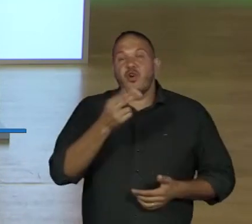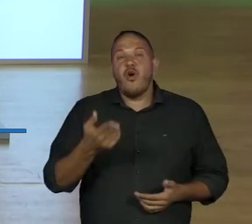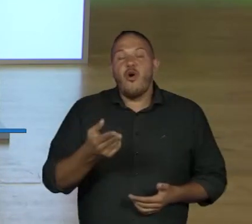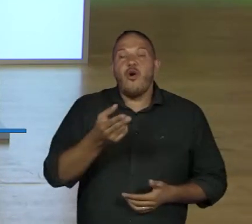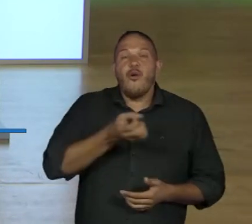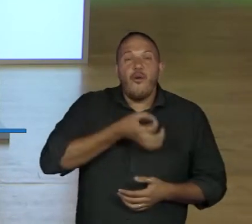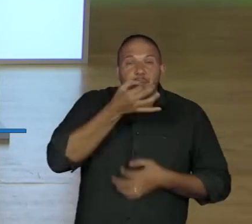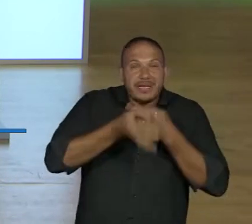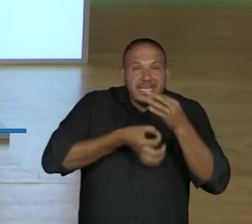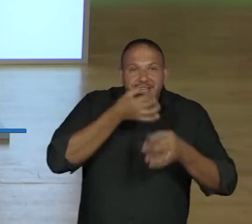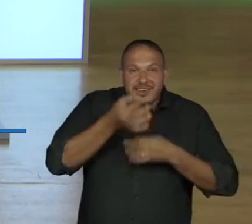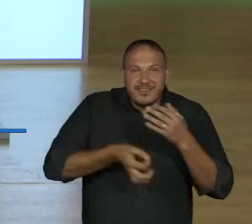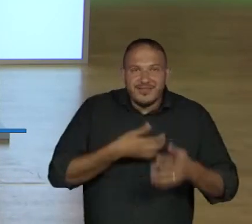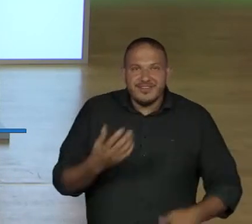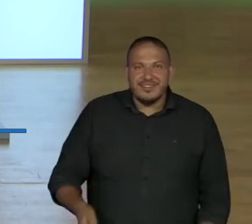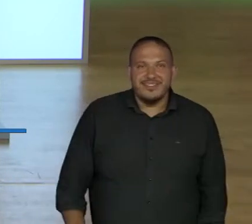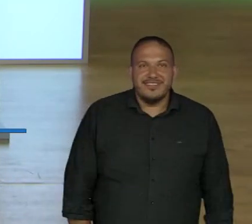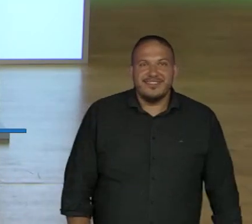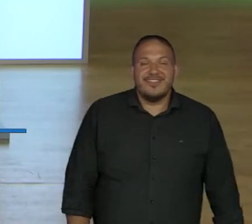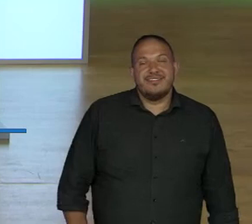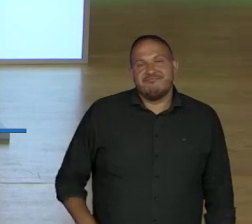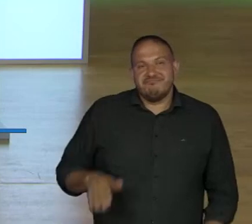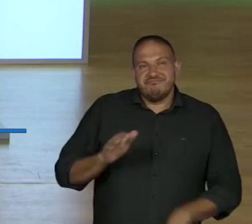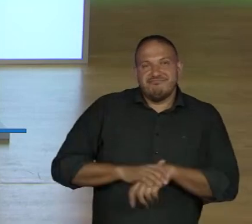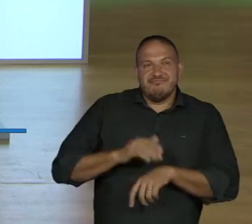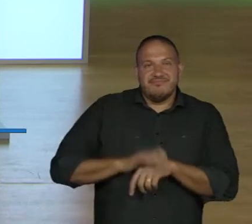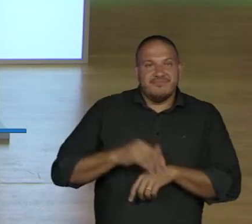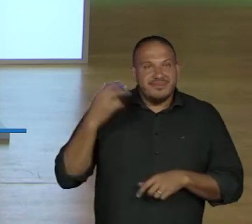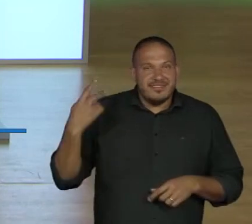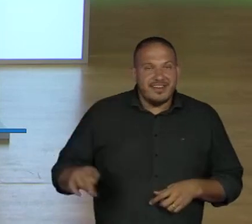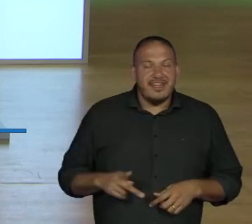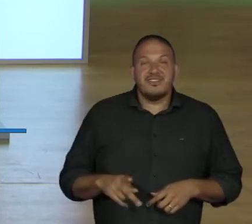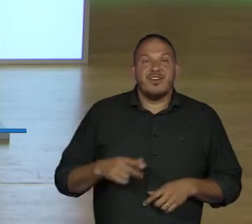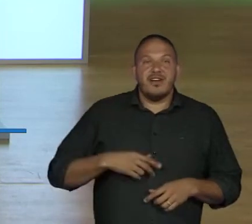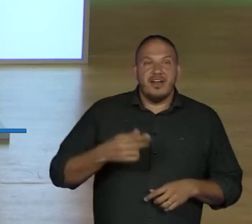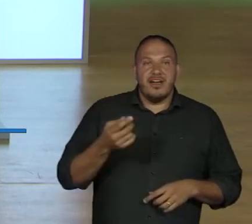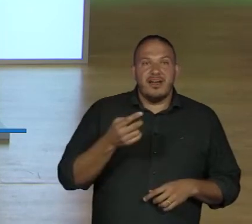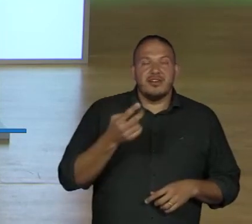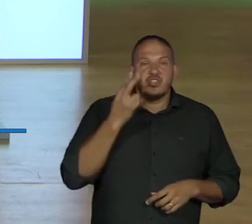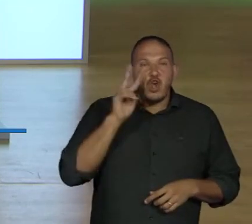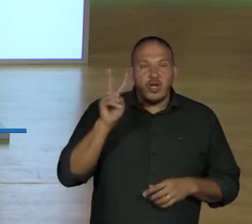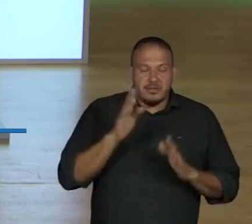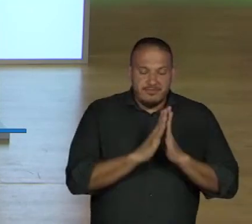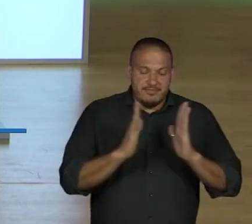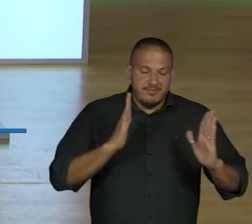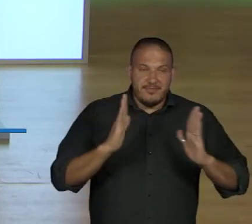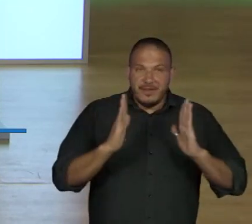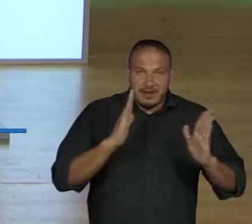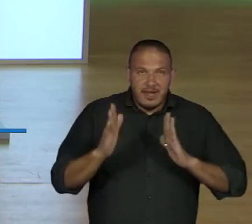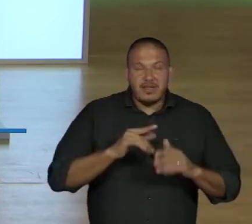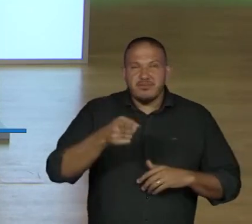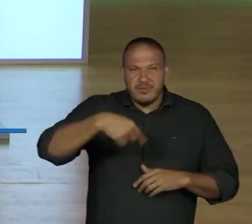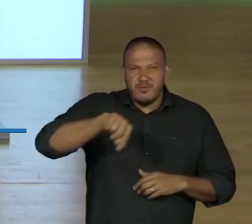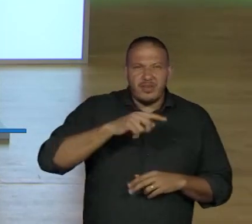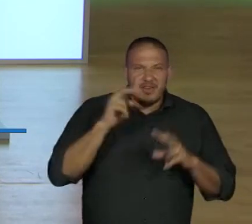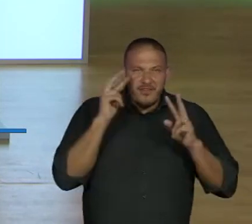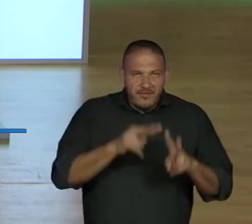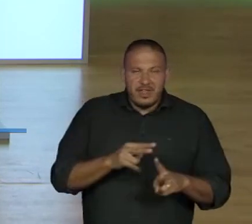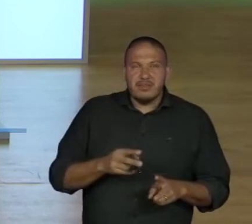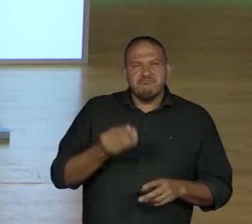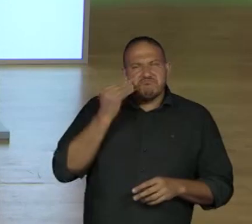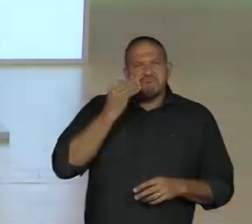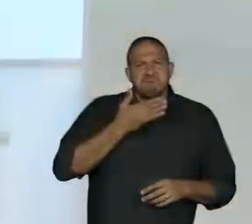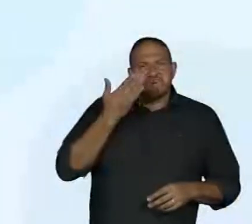Agora eu acho que ficou mais claro para eles. É um posicionamento dele, né? Sim. Os 2 primeiros parágrafos, como vocês podem reparar, foram